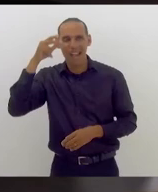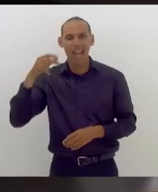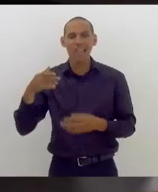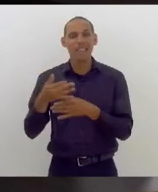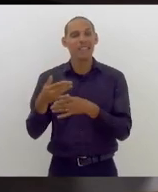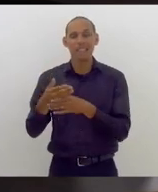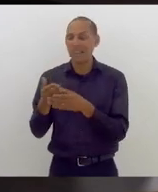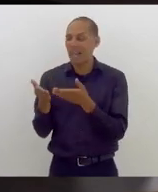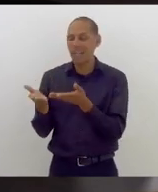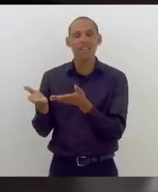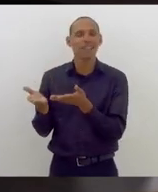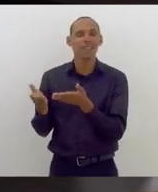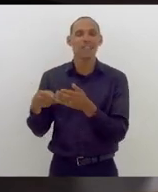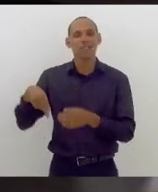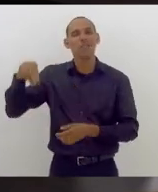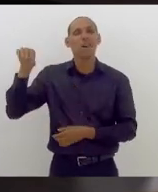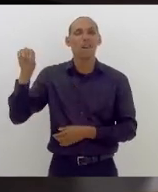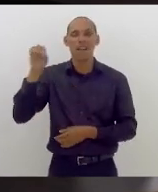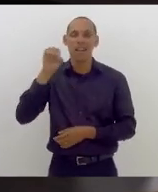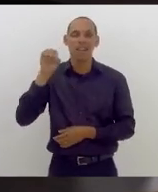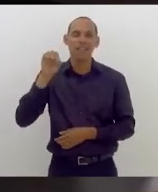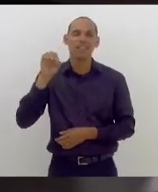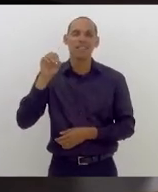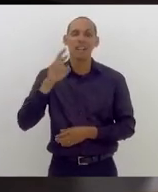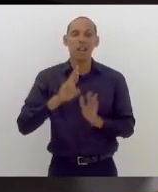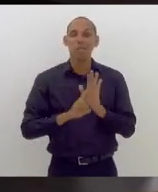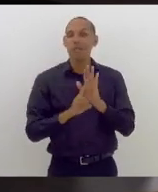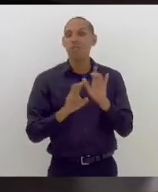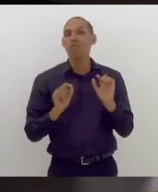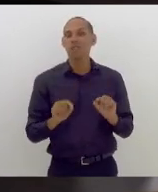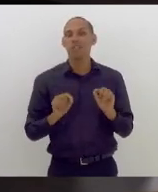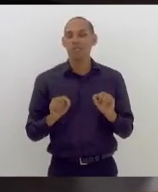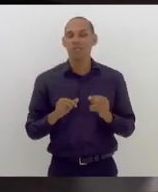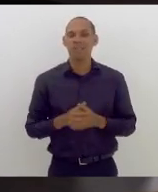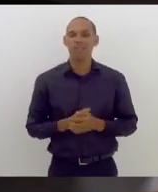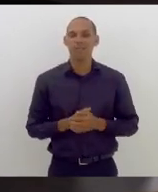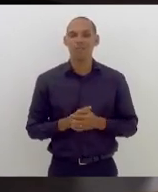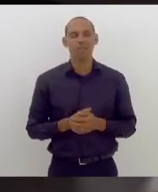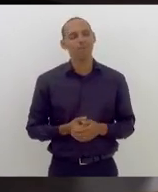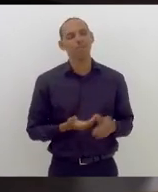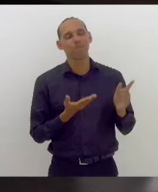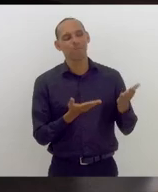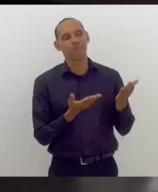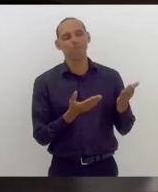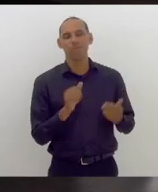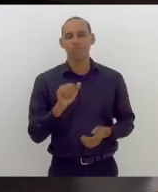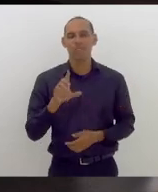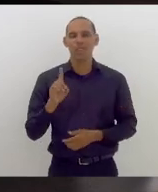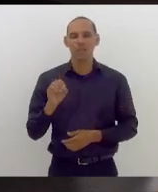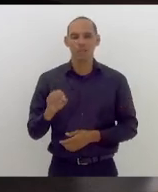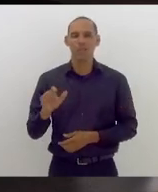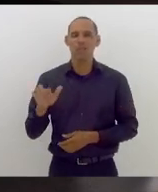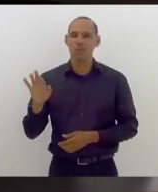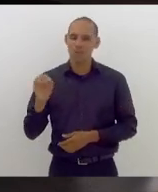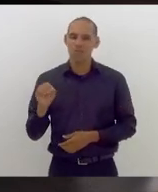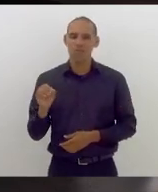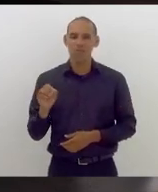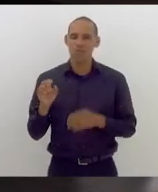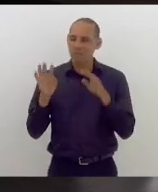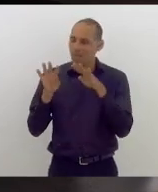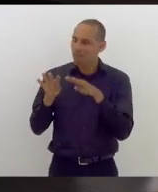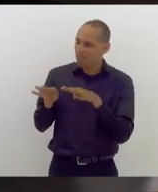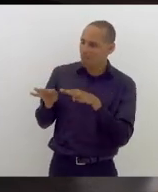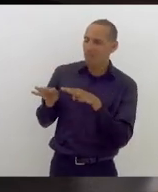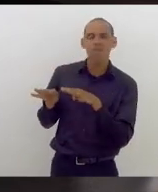cidade do Noroeste Fluminense, eu acho que representa muito bem quem é a pessoa do Adolfo, que realmente ele olha com carinho,